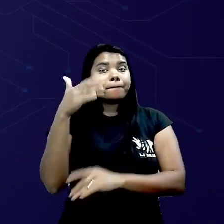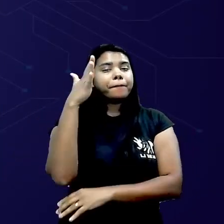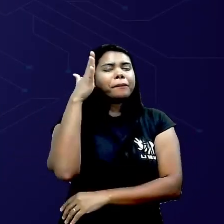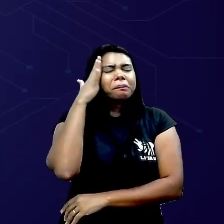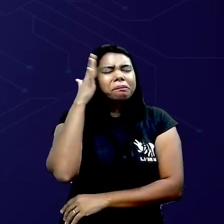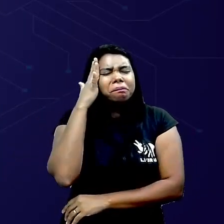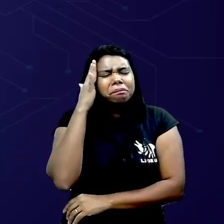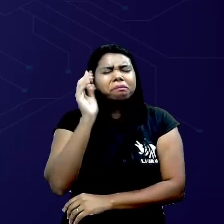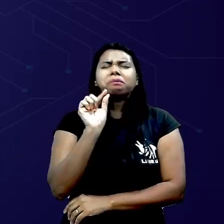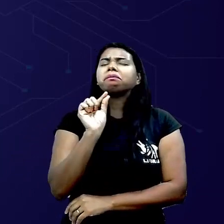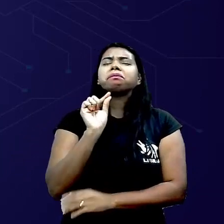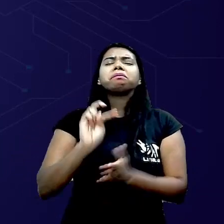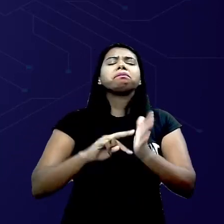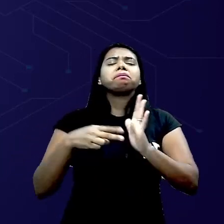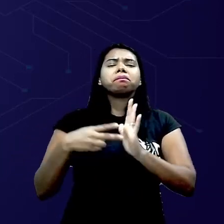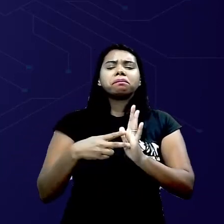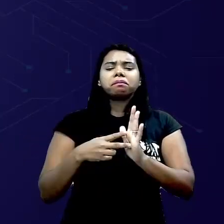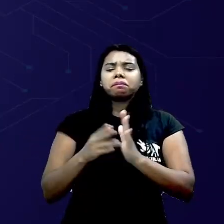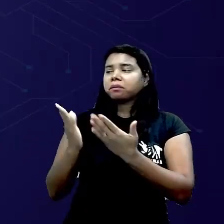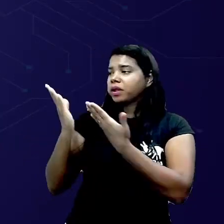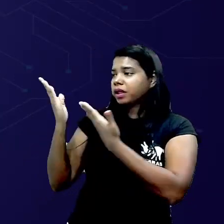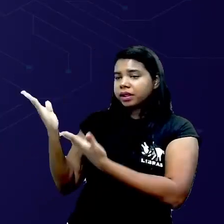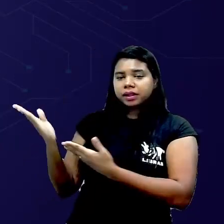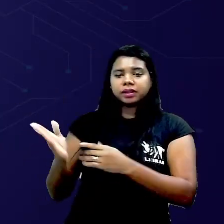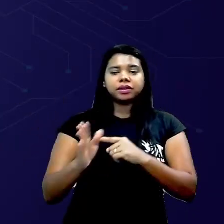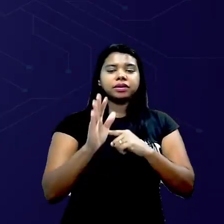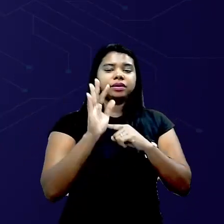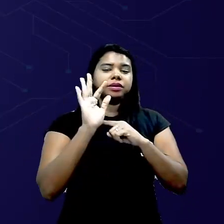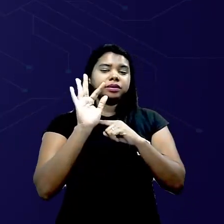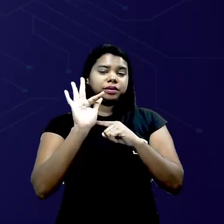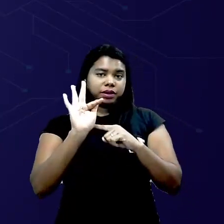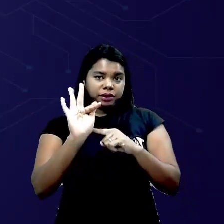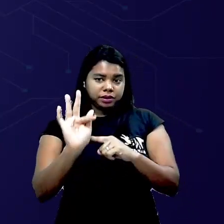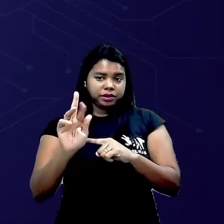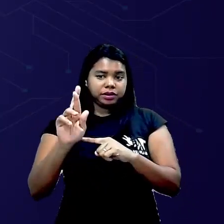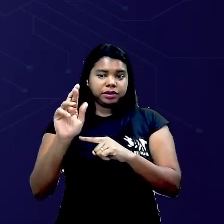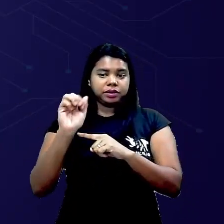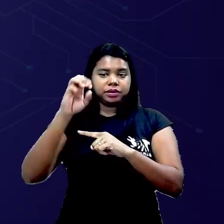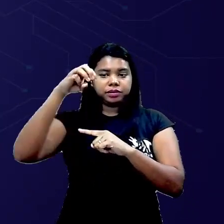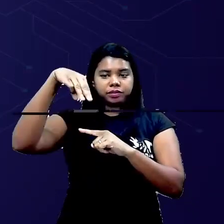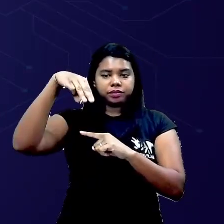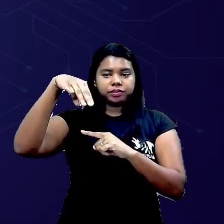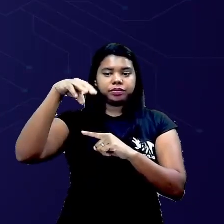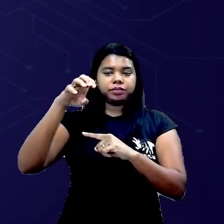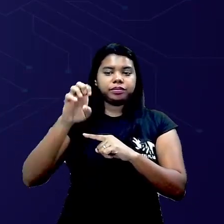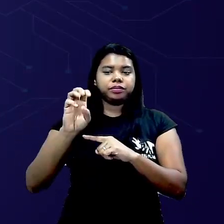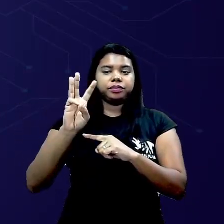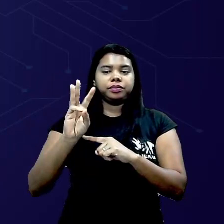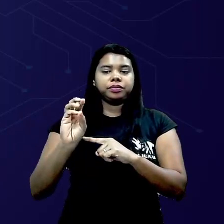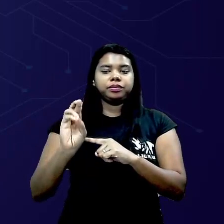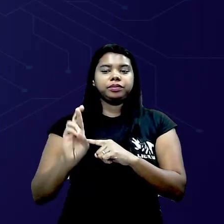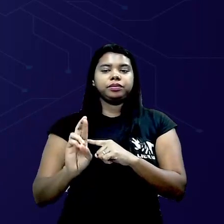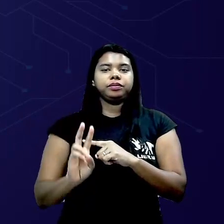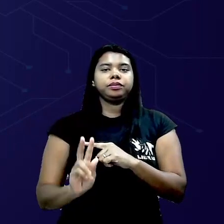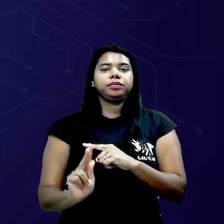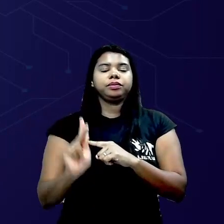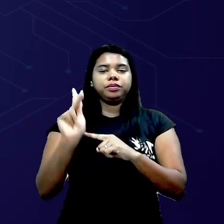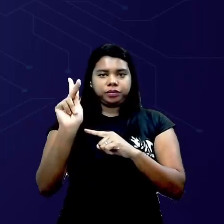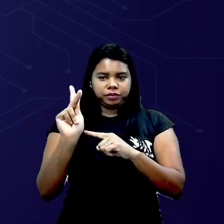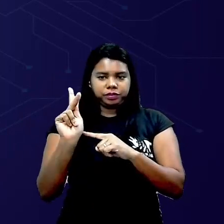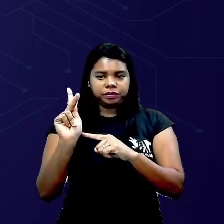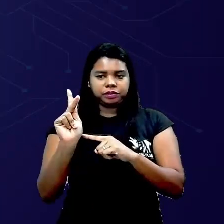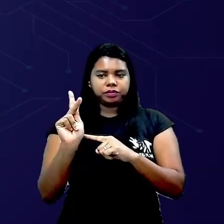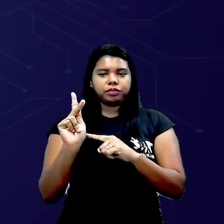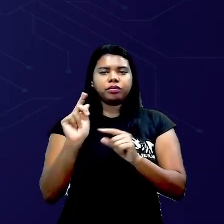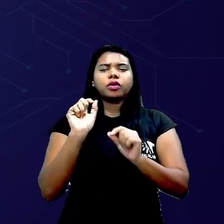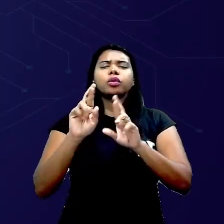direitinho o que danado é framework, né, e o que danado é biblioteca, certo? Biblioteca, na verdade, é um conjunto de códigos,